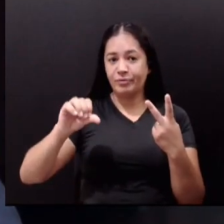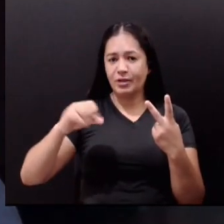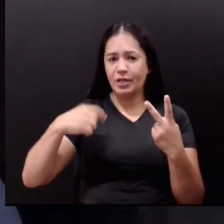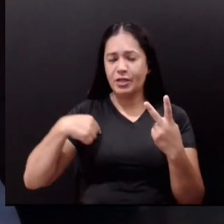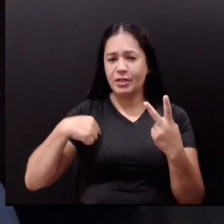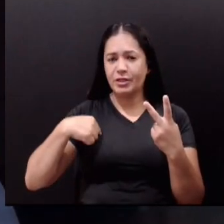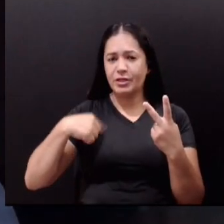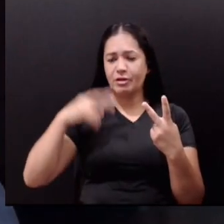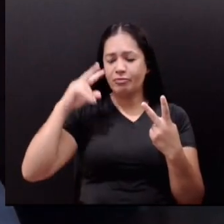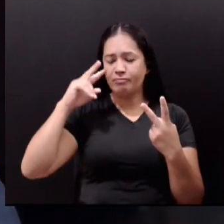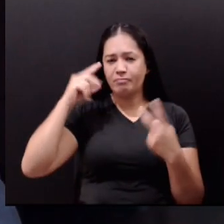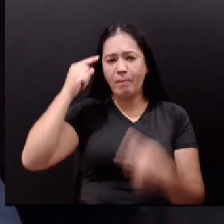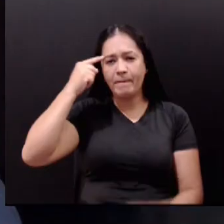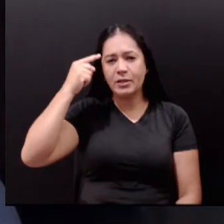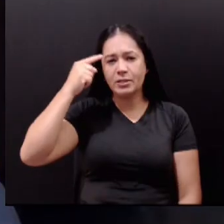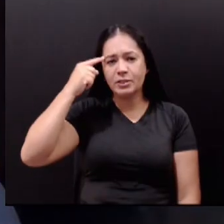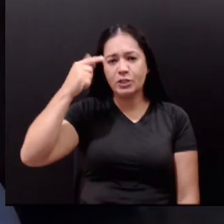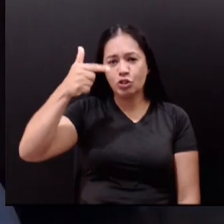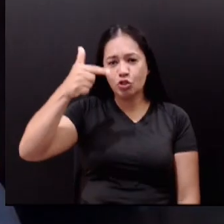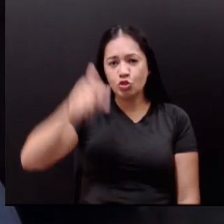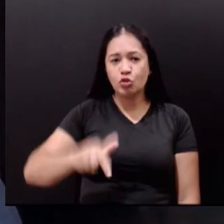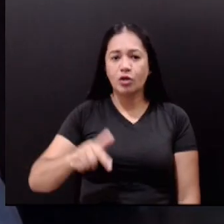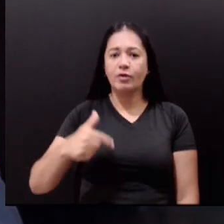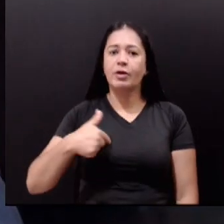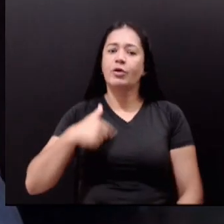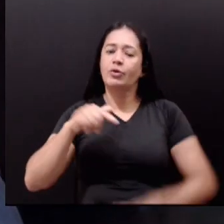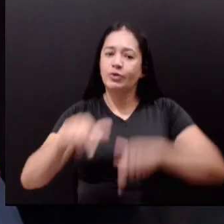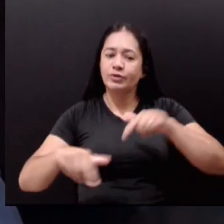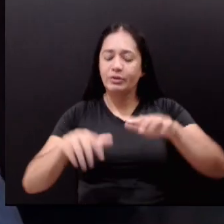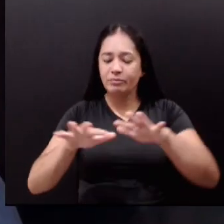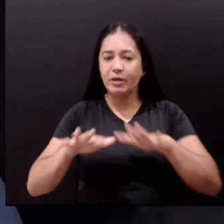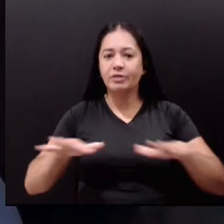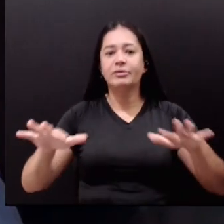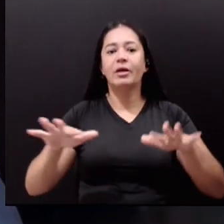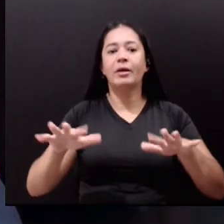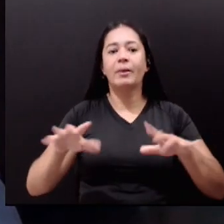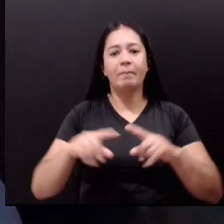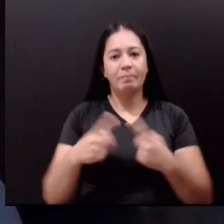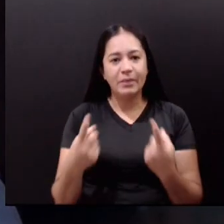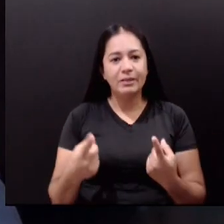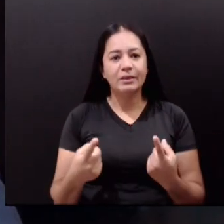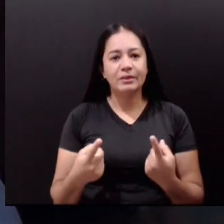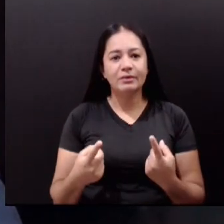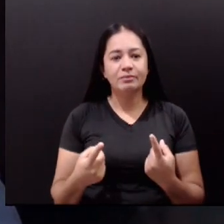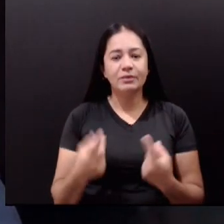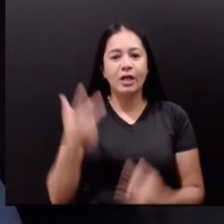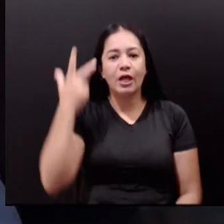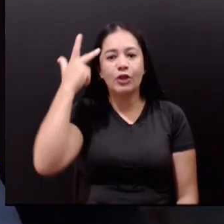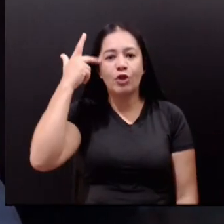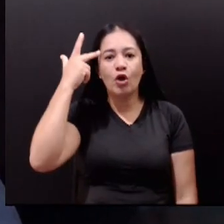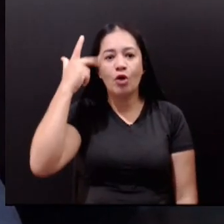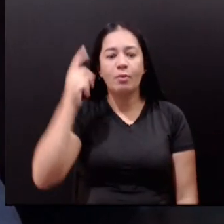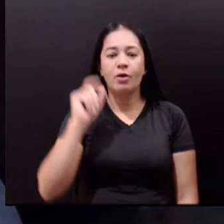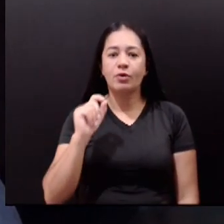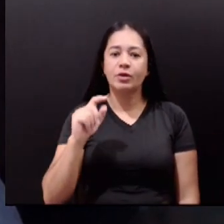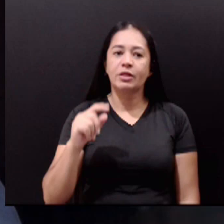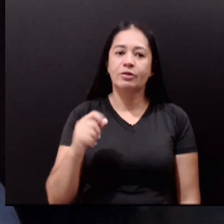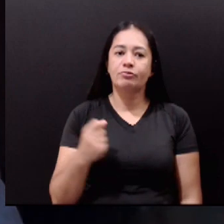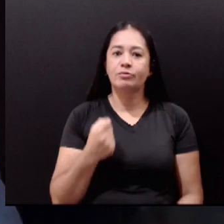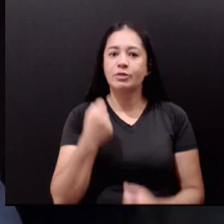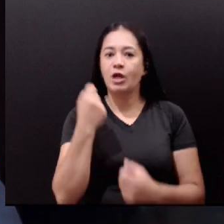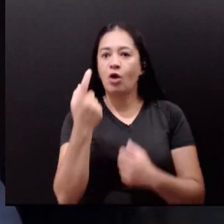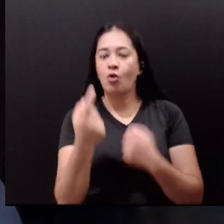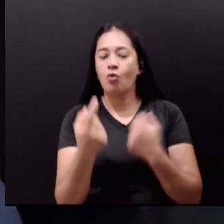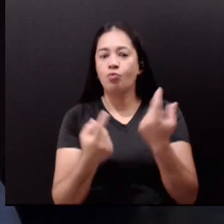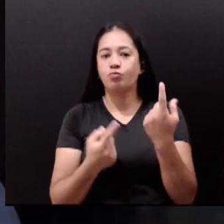de trabalhar muito na área, lidar muito com isso, é comum a gente, em algum momento, ter